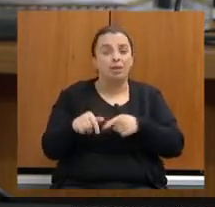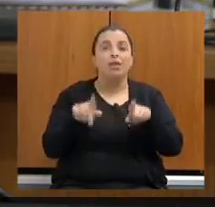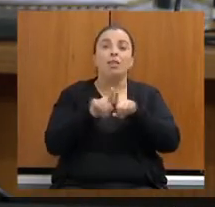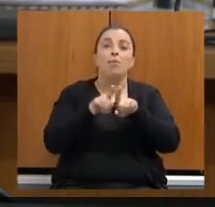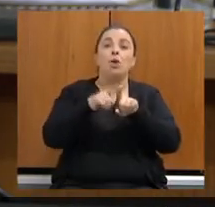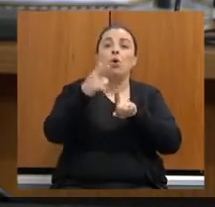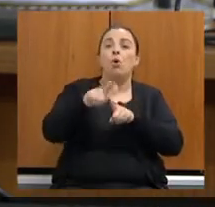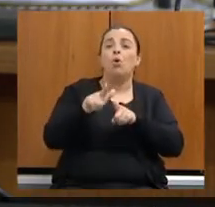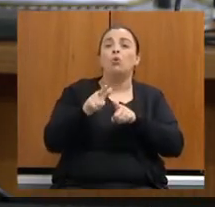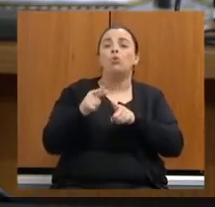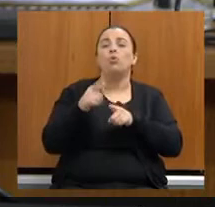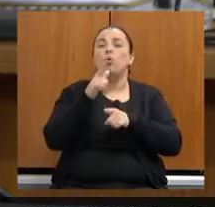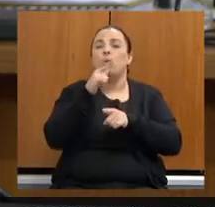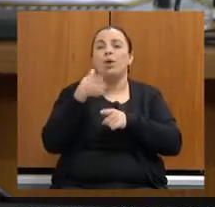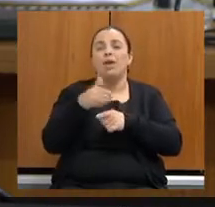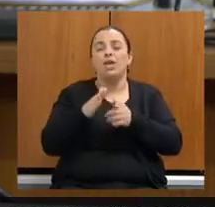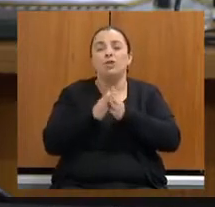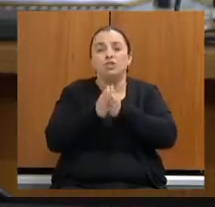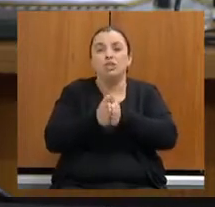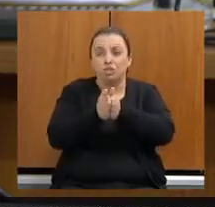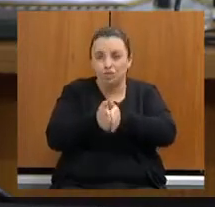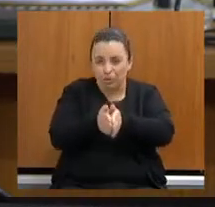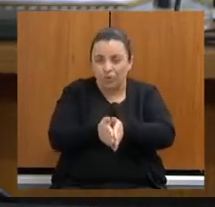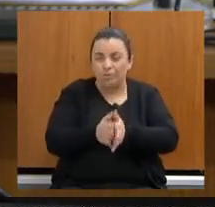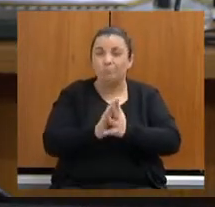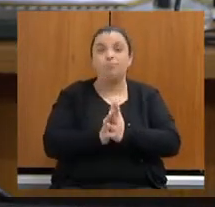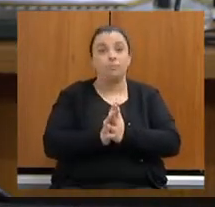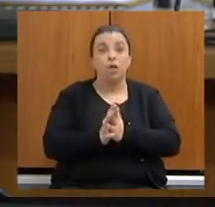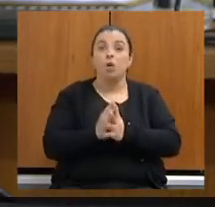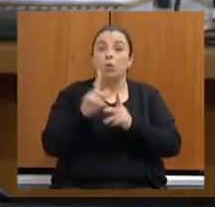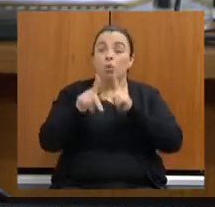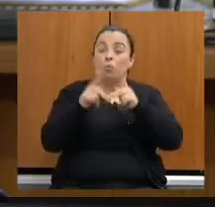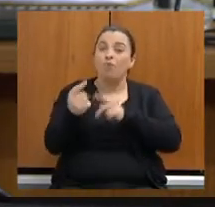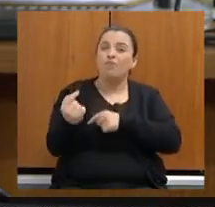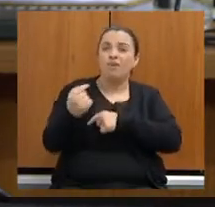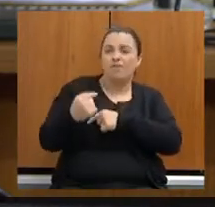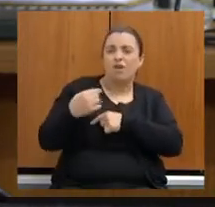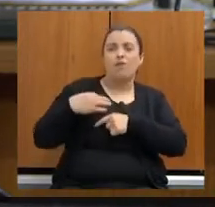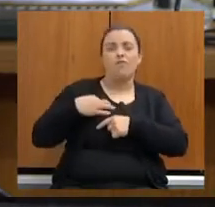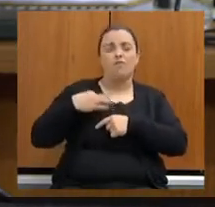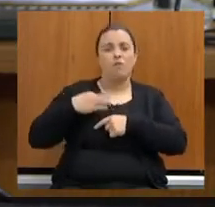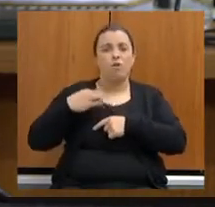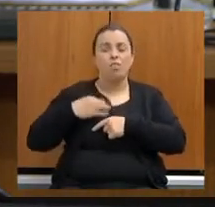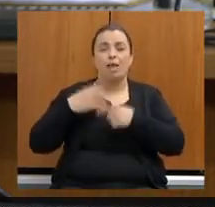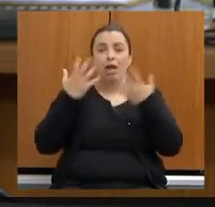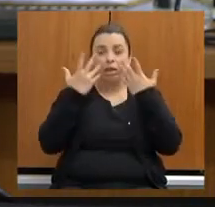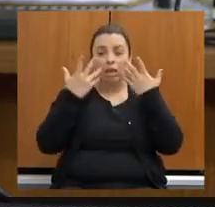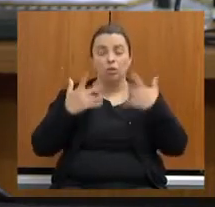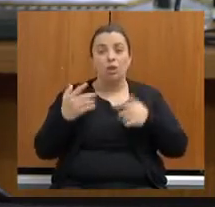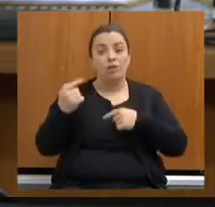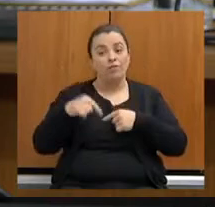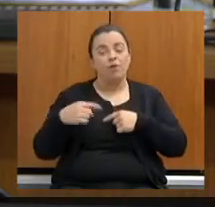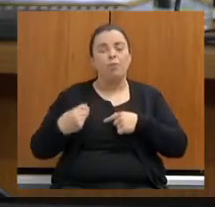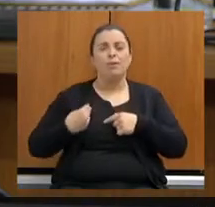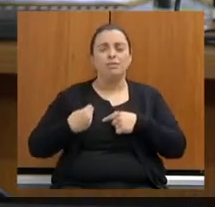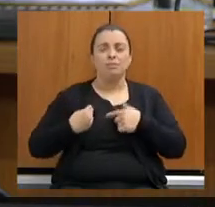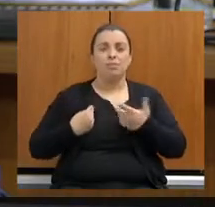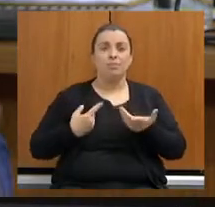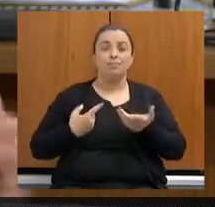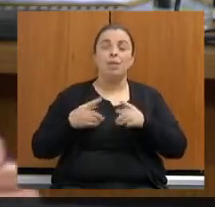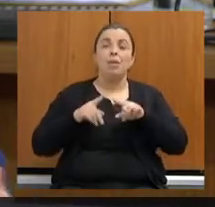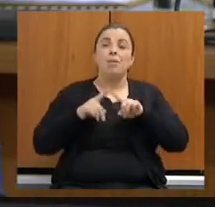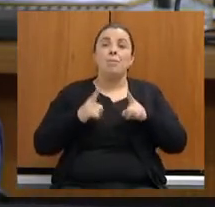o povo que vieram aqui de maneira espontânea voluntária e há quatro anos